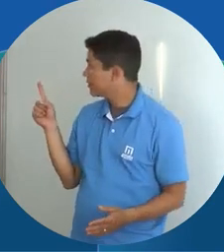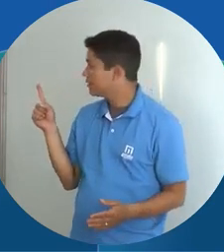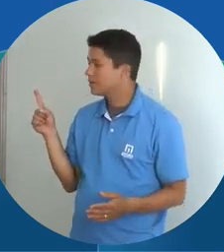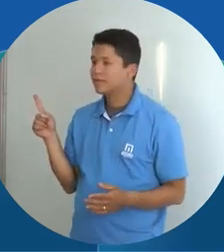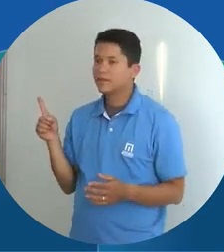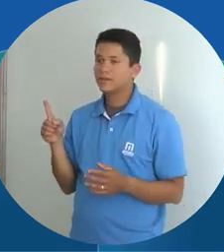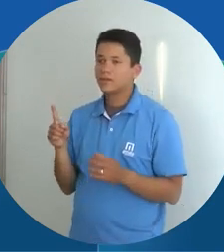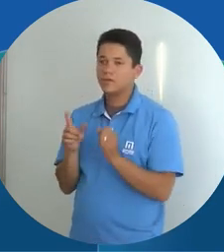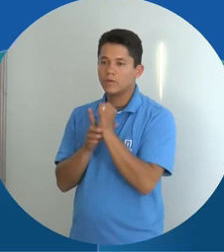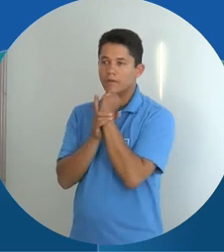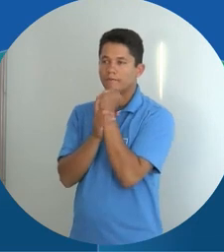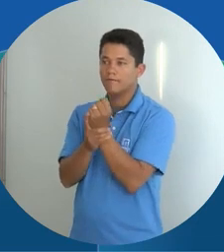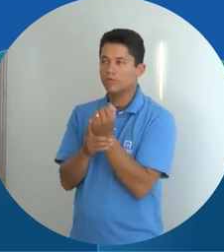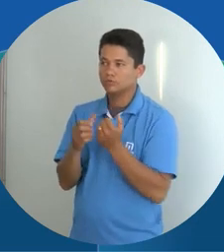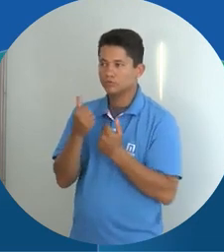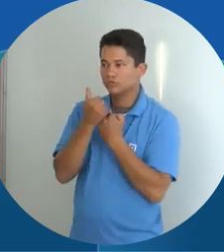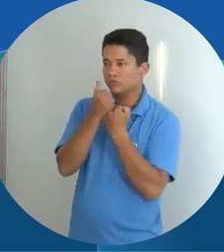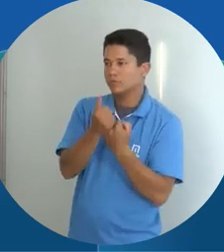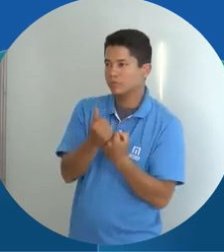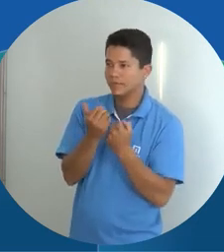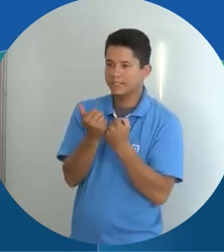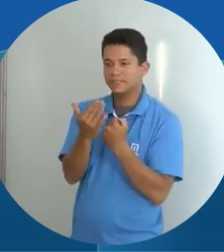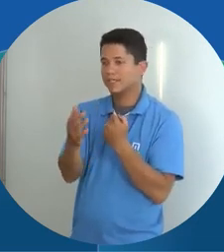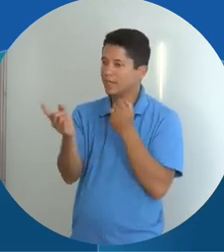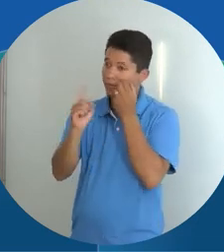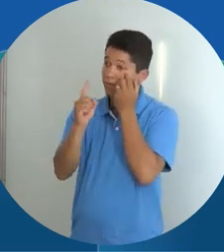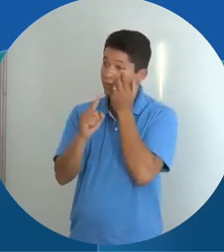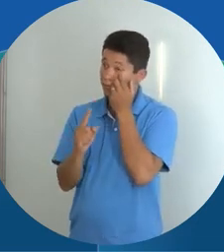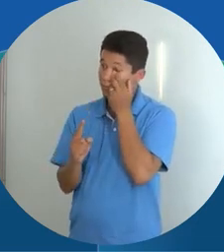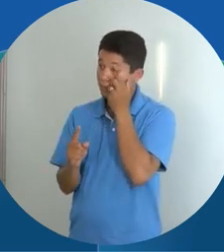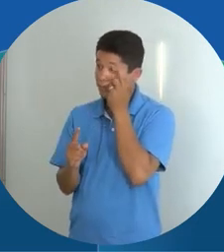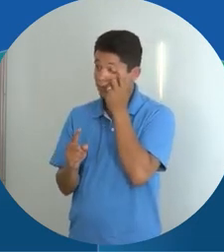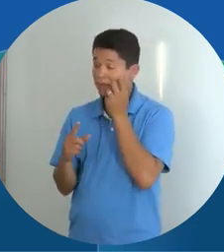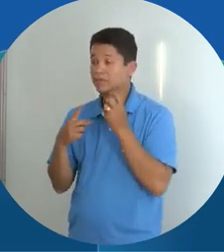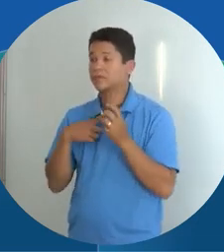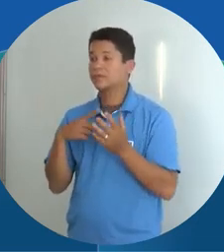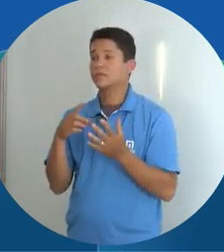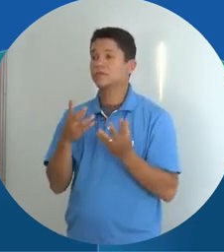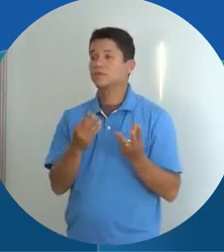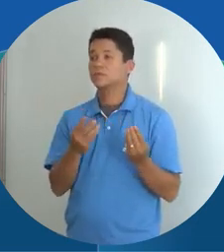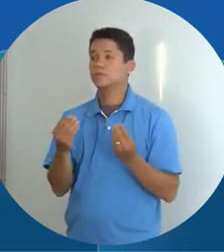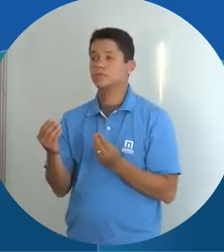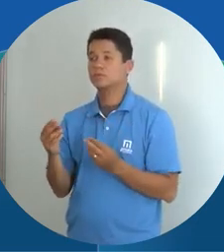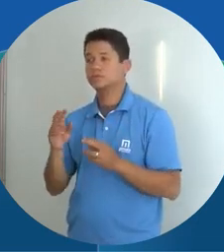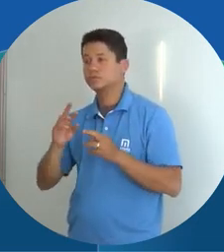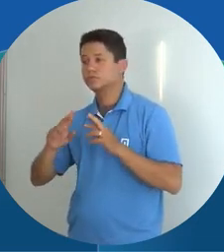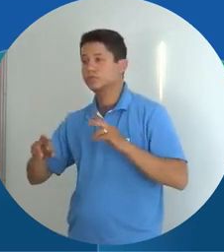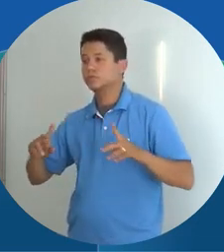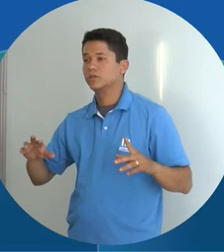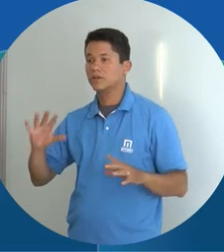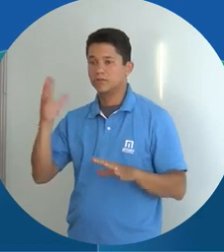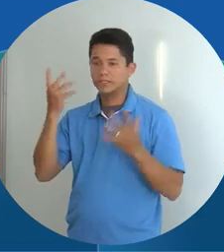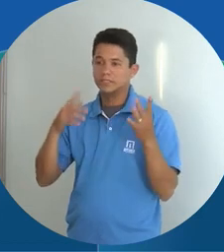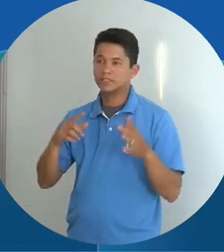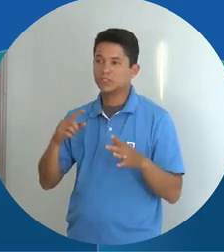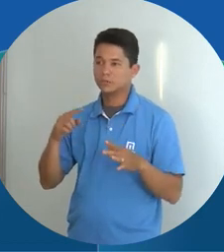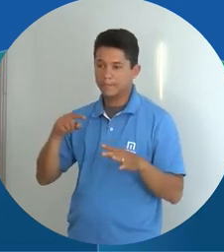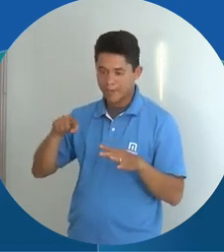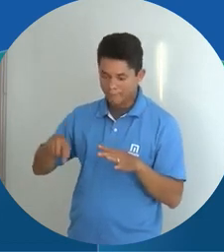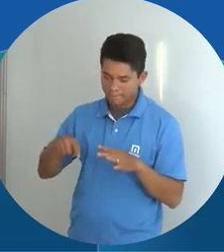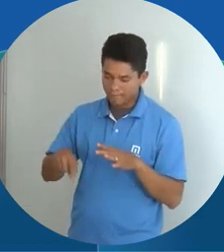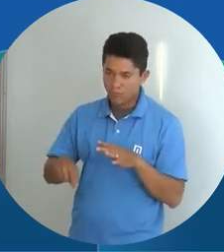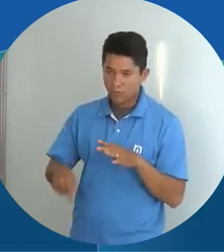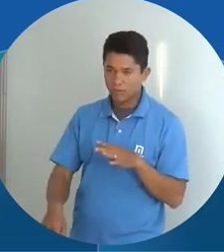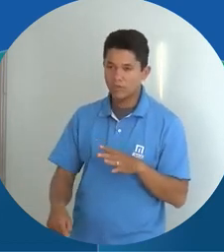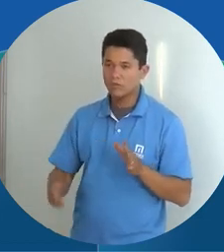não necessariamente é externo aos blocos. E a gente tem muitos casos em que a gente perfura o bloco existente, faz esse